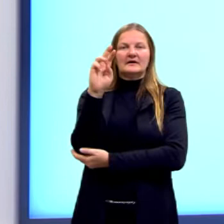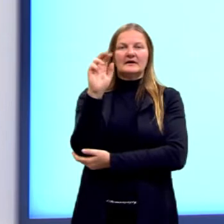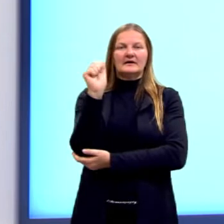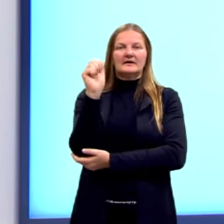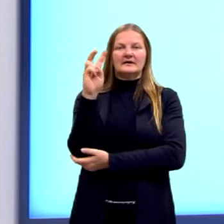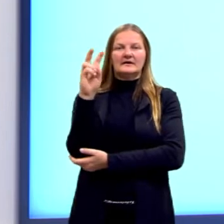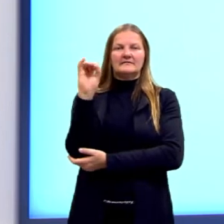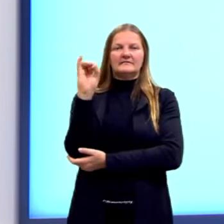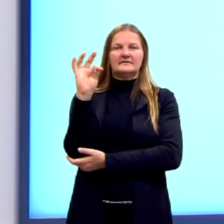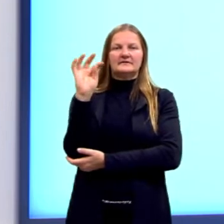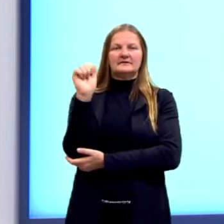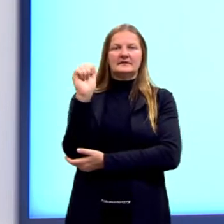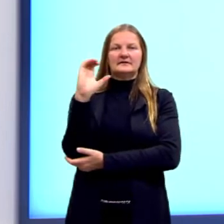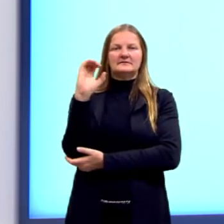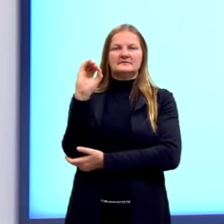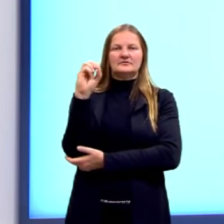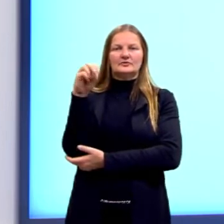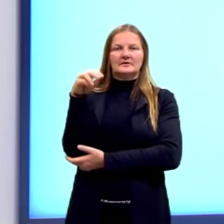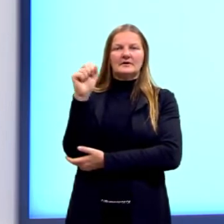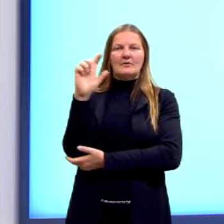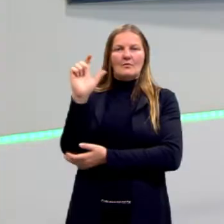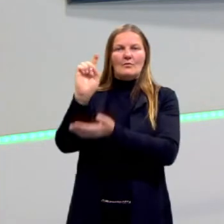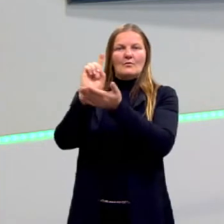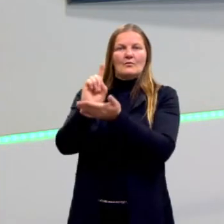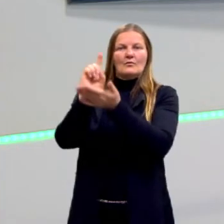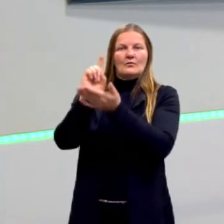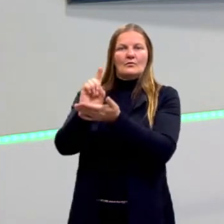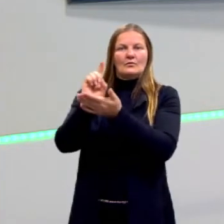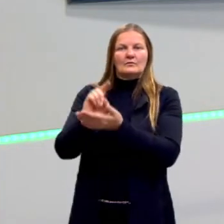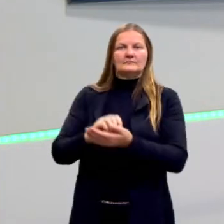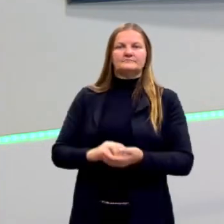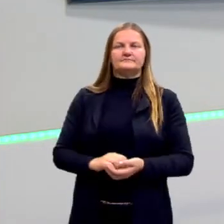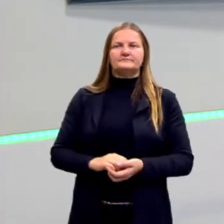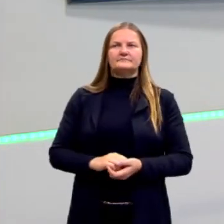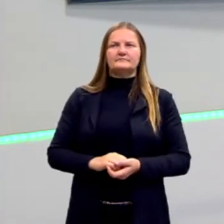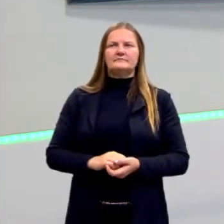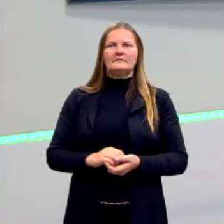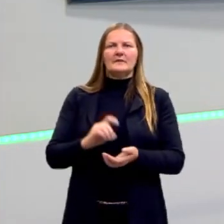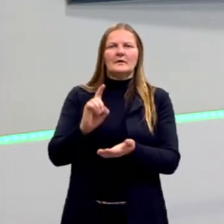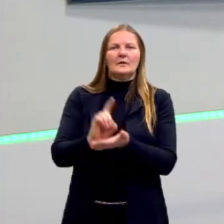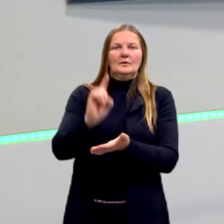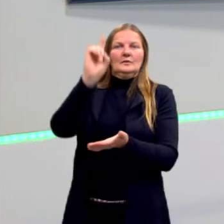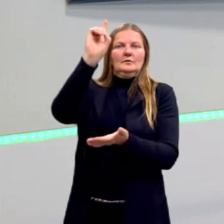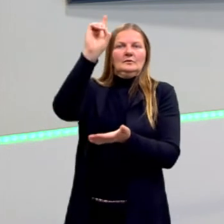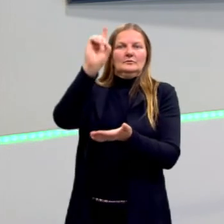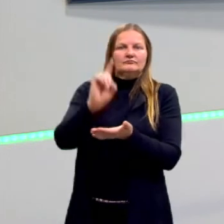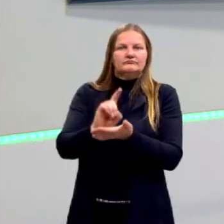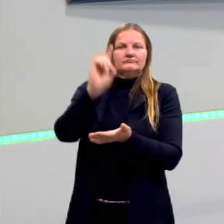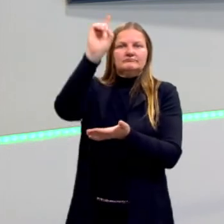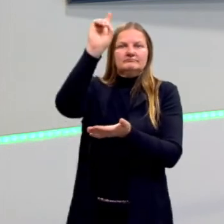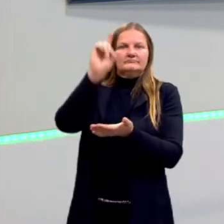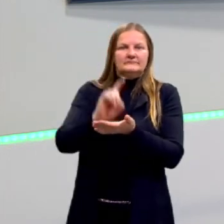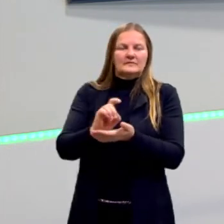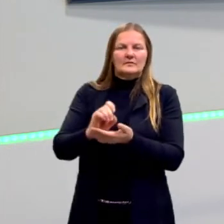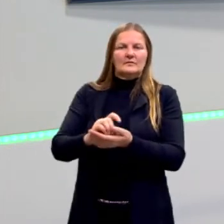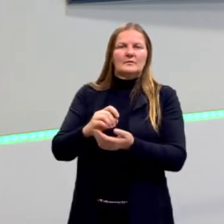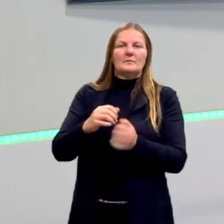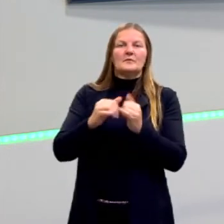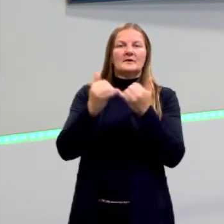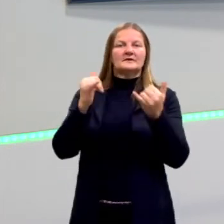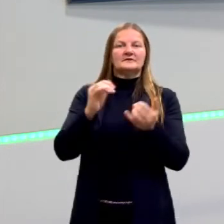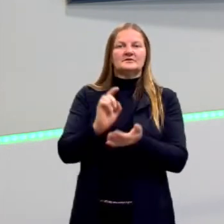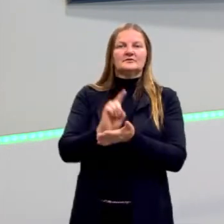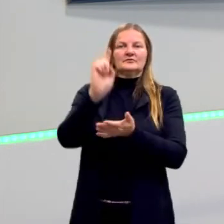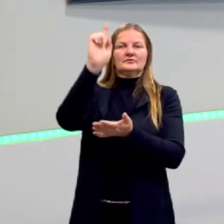relação é que quanto maior né A Maçã quanto mais altura a gente tivesse maior energia a gente tinha